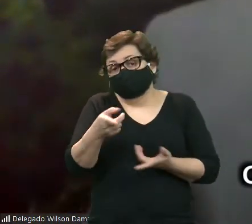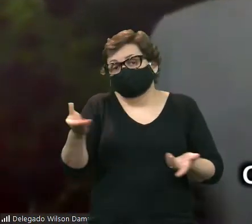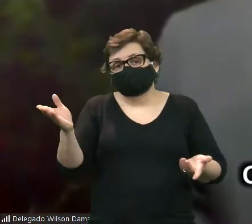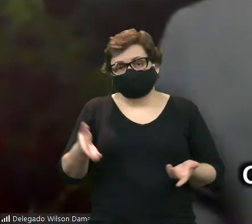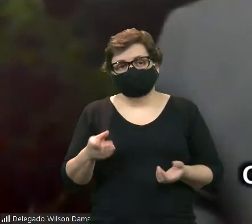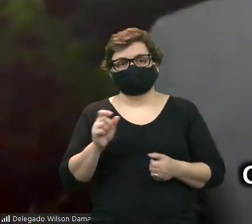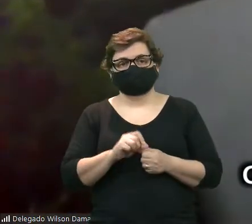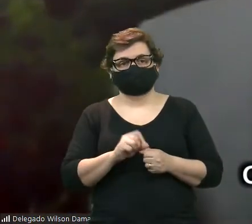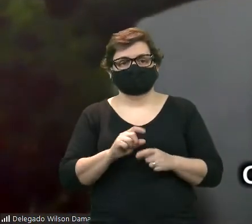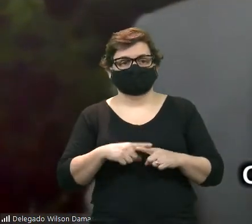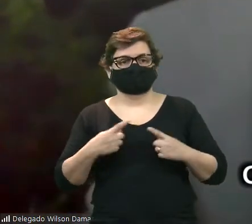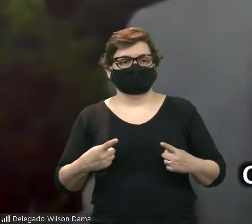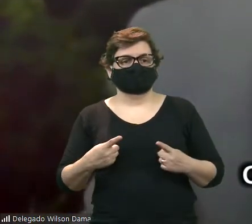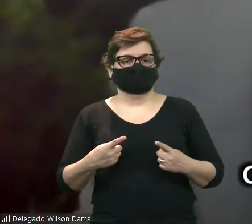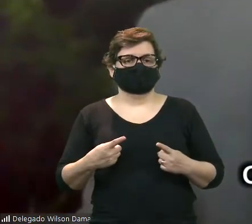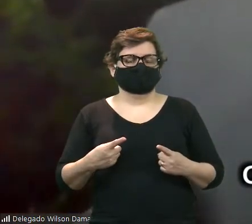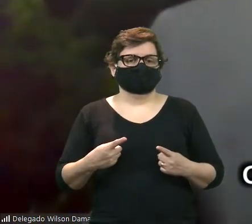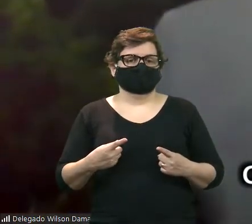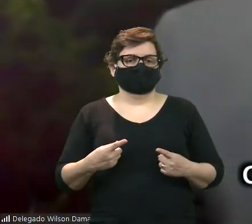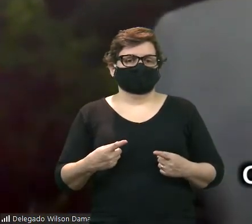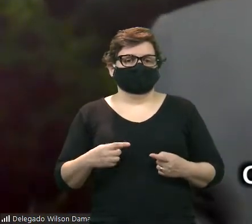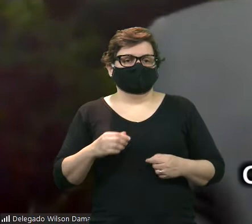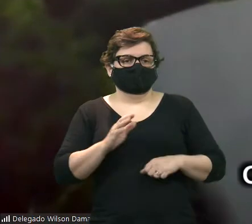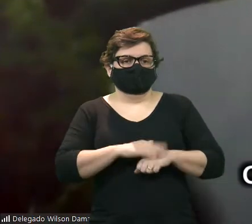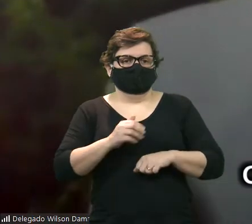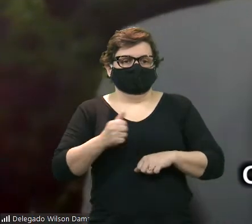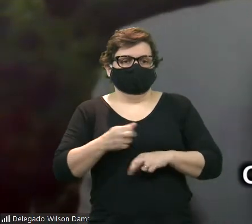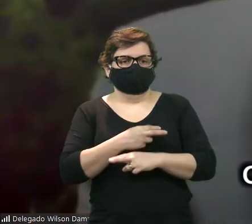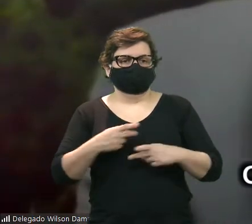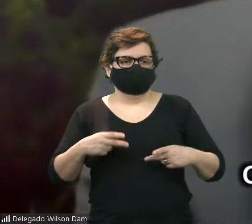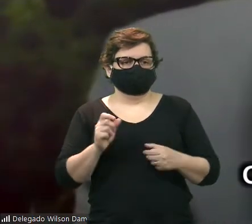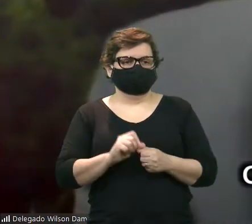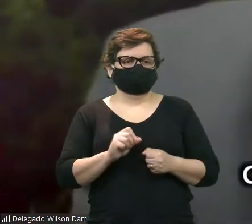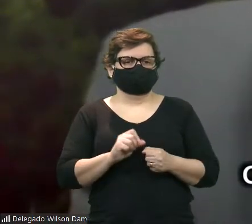Agora, melhoria dos procedimentos,